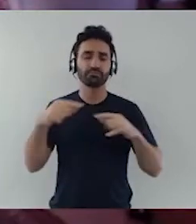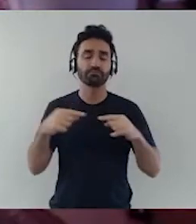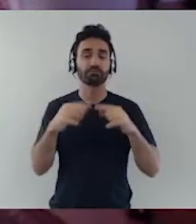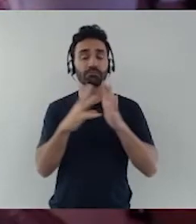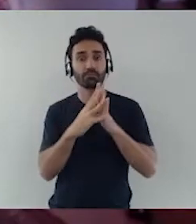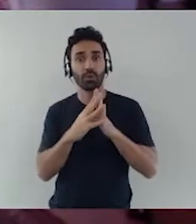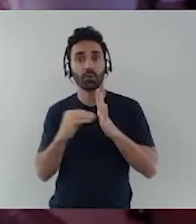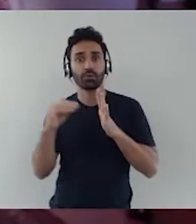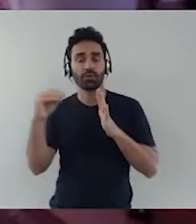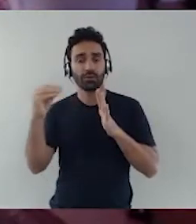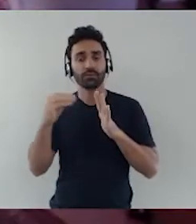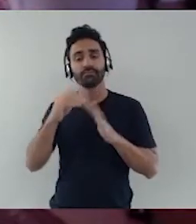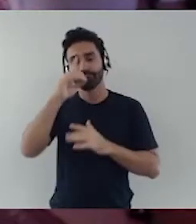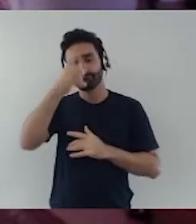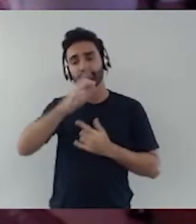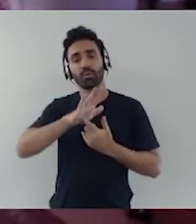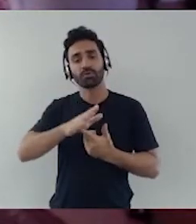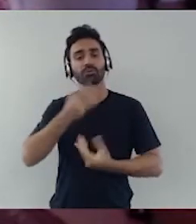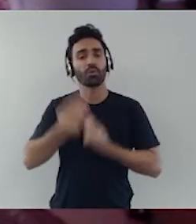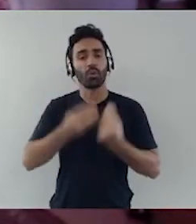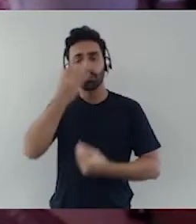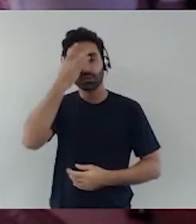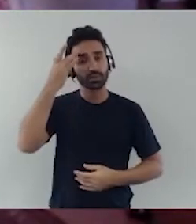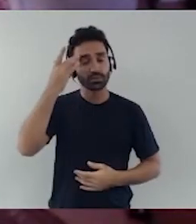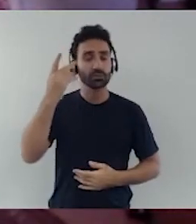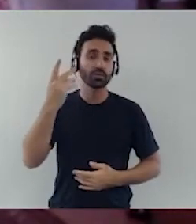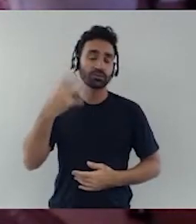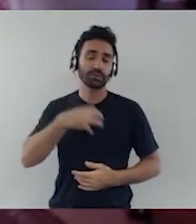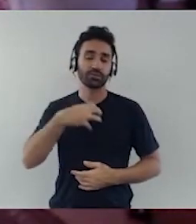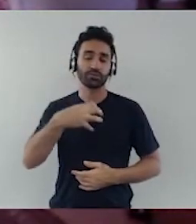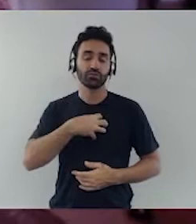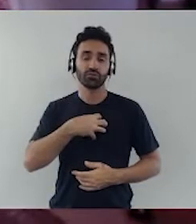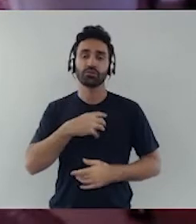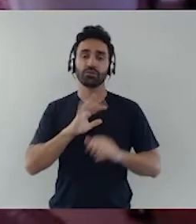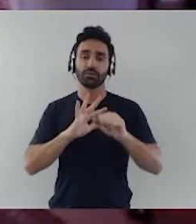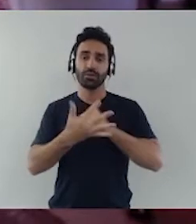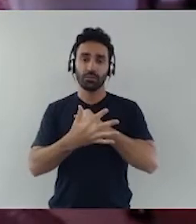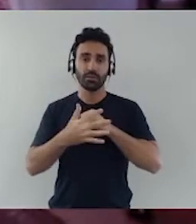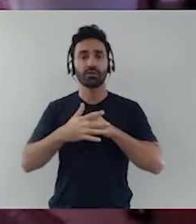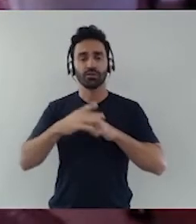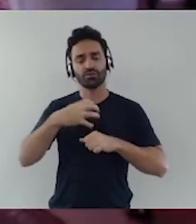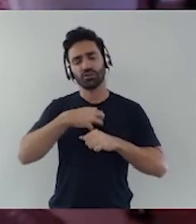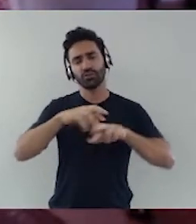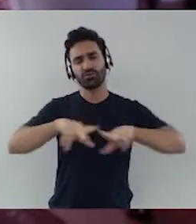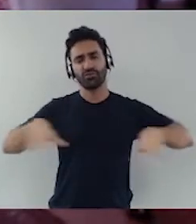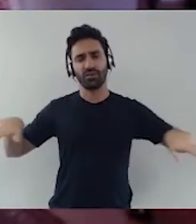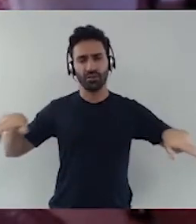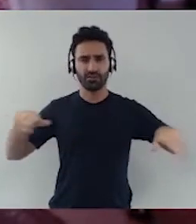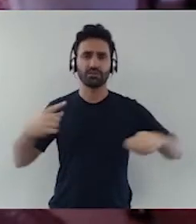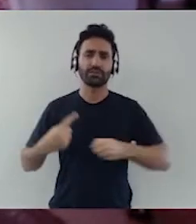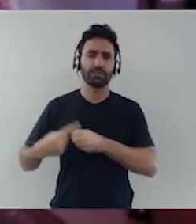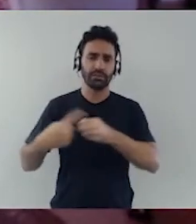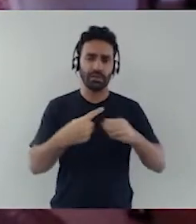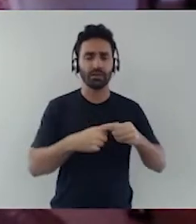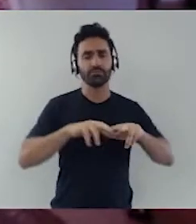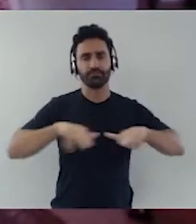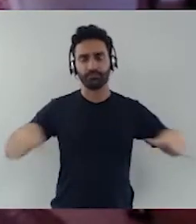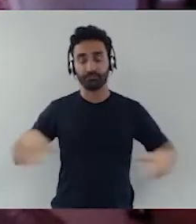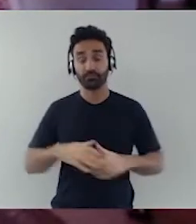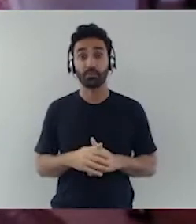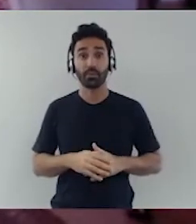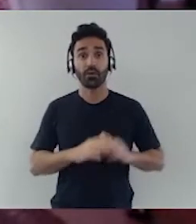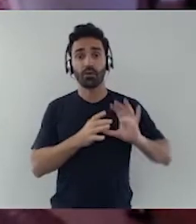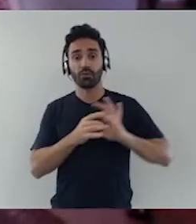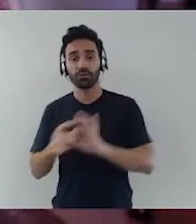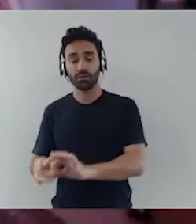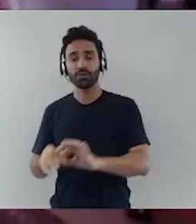as pessoas têm vivenciado a pandemia de formas diferentes nas cidades dos distintos países. No contexto global